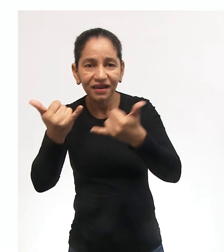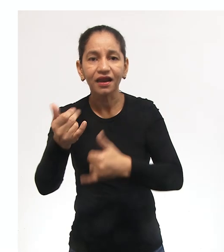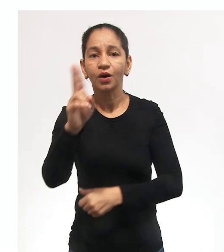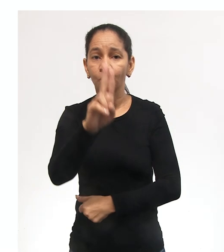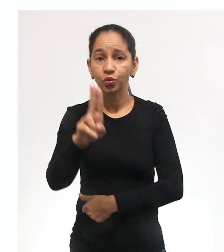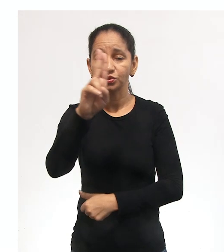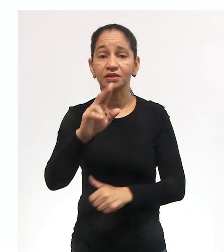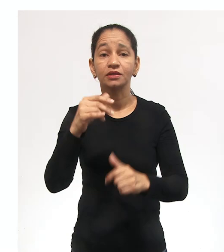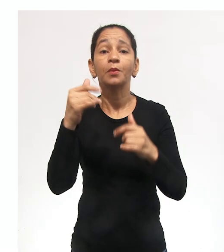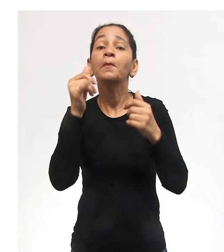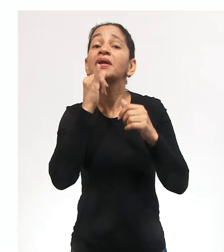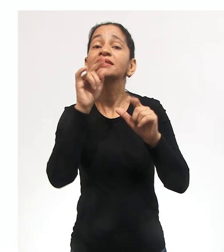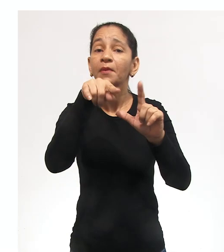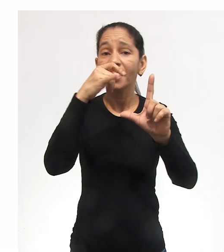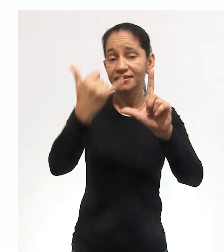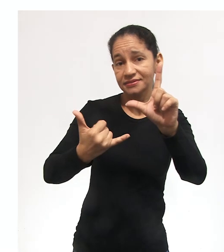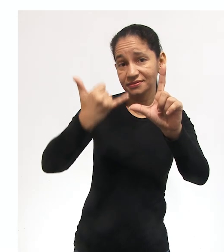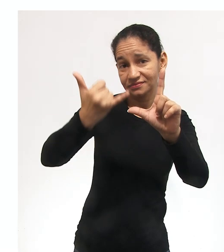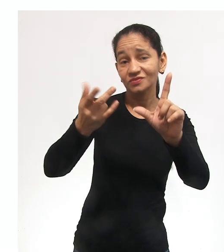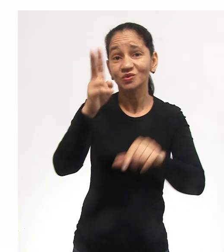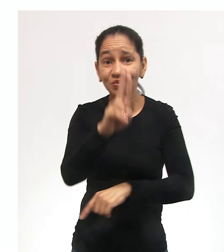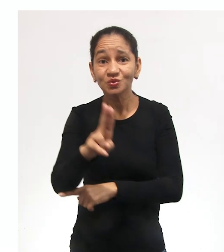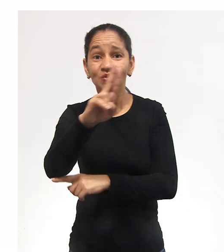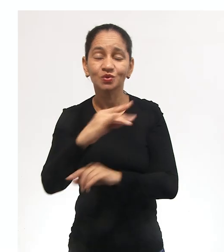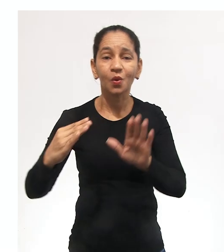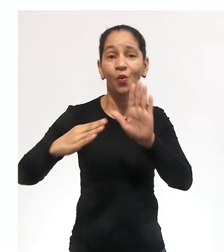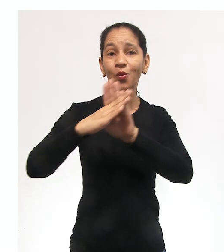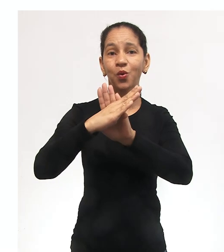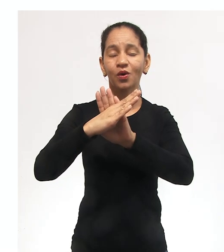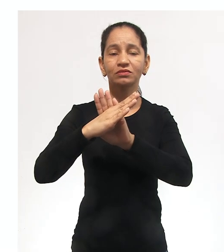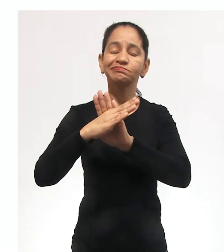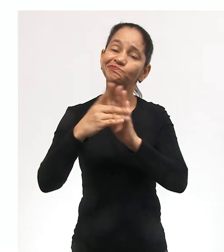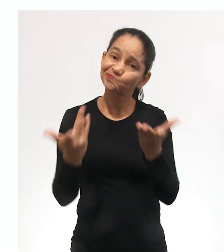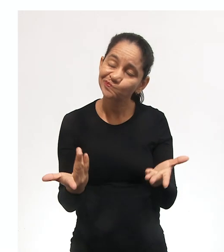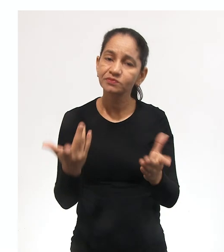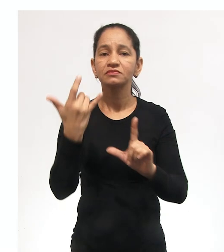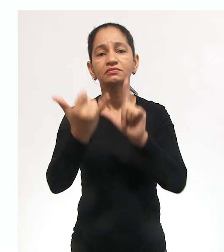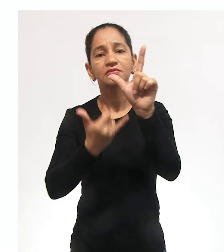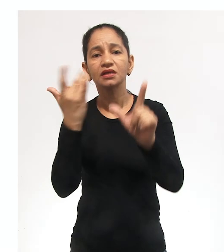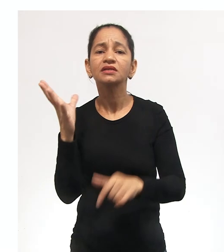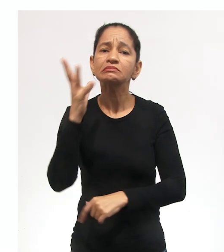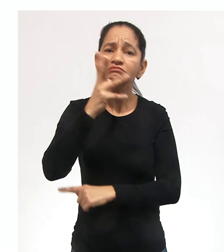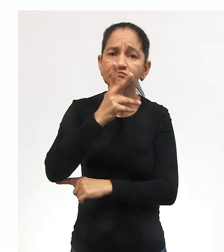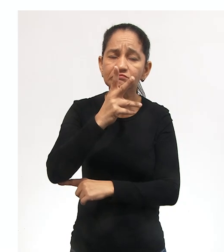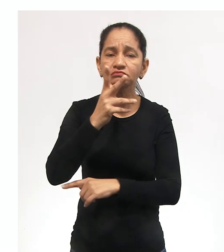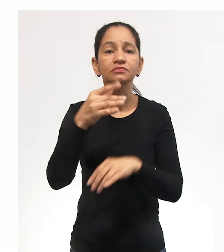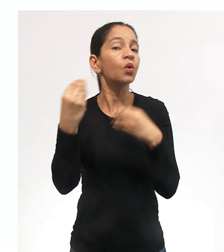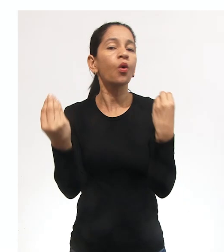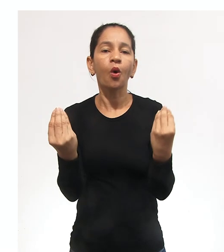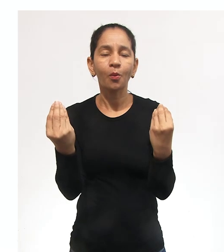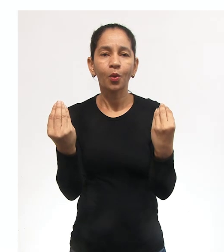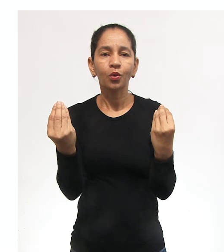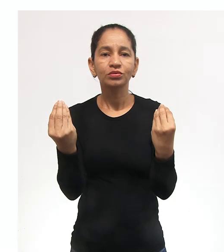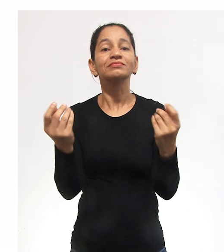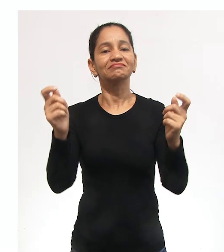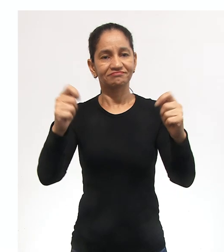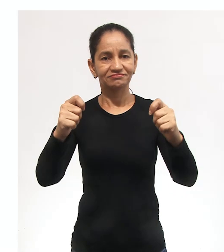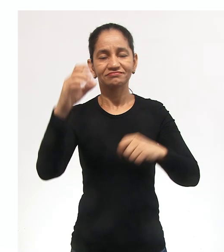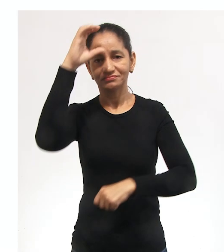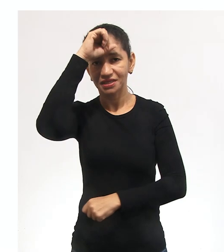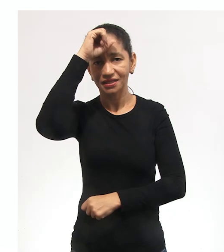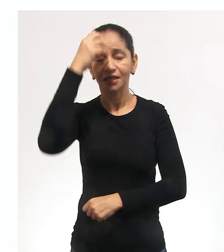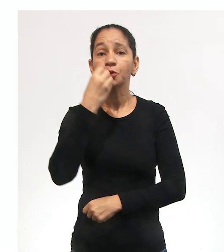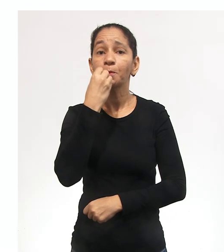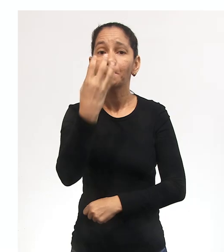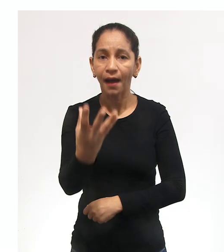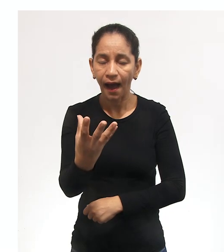utilização do lúdico está tendo sucesso ao longo da sua condução e ao longo do processo de ensino-aprendizagem. Para